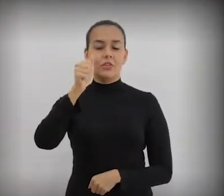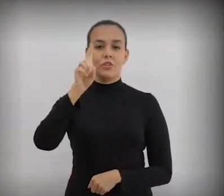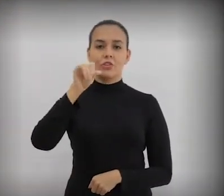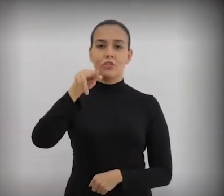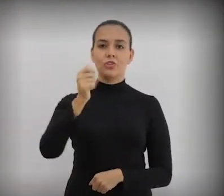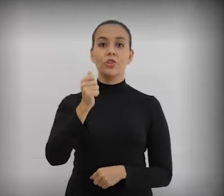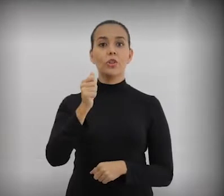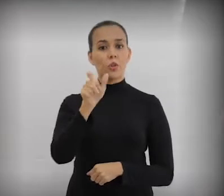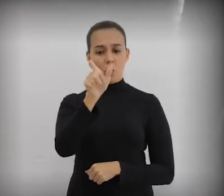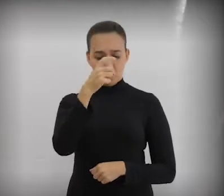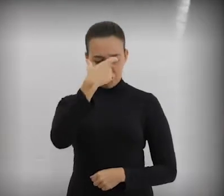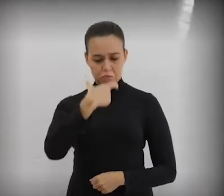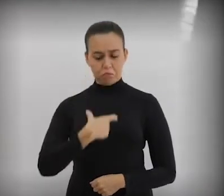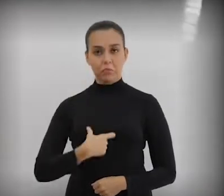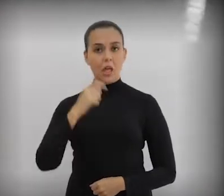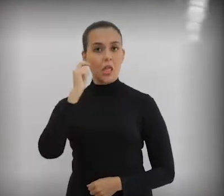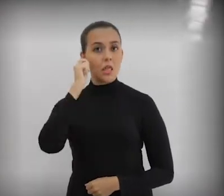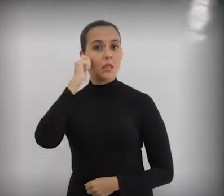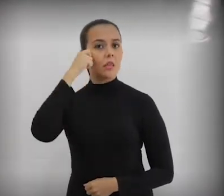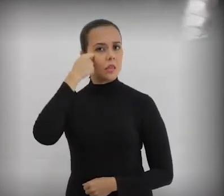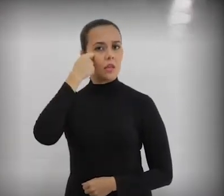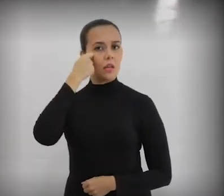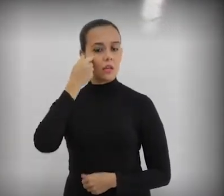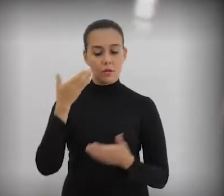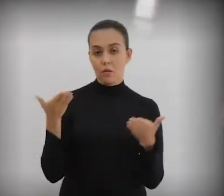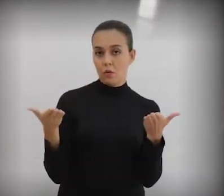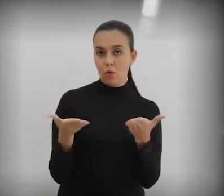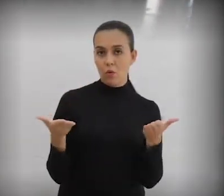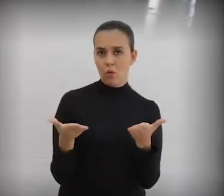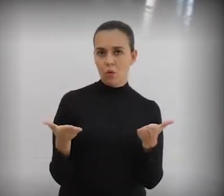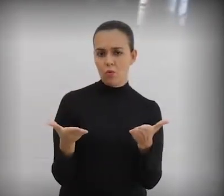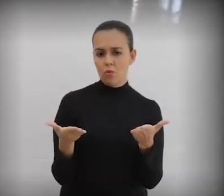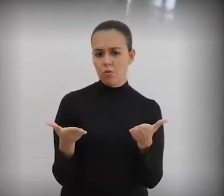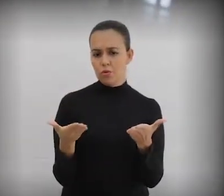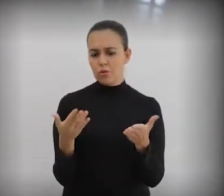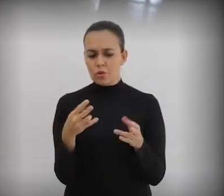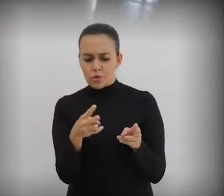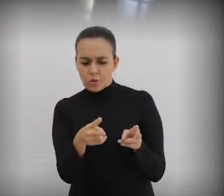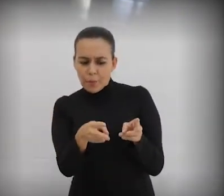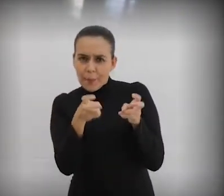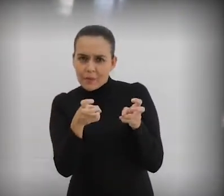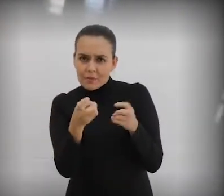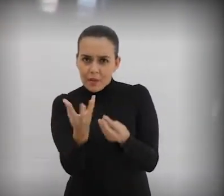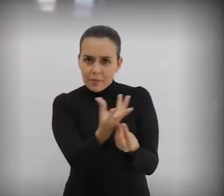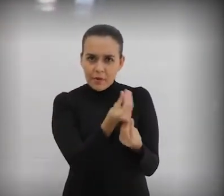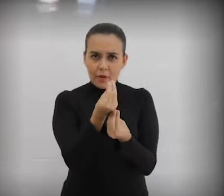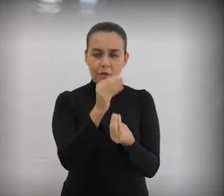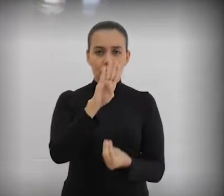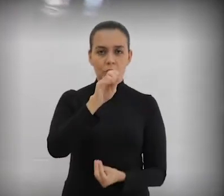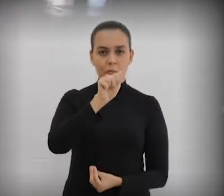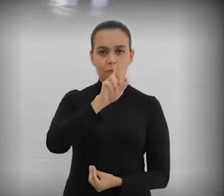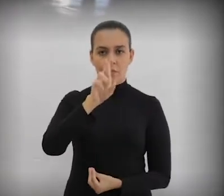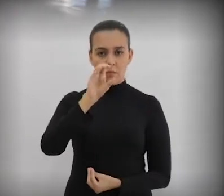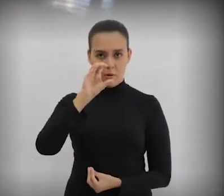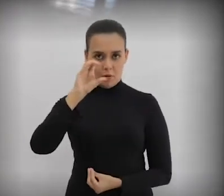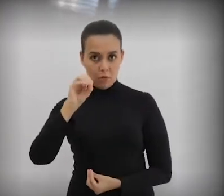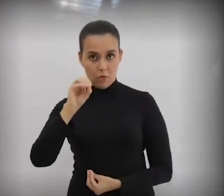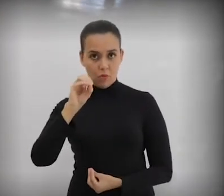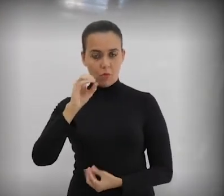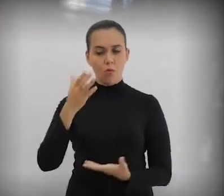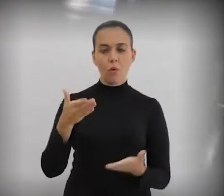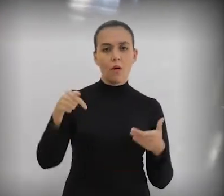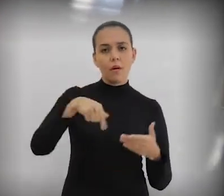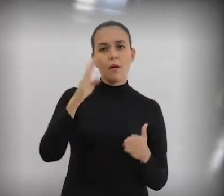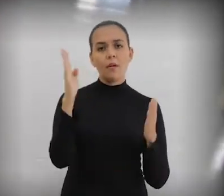mas negro. Então, o barroco brasileiro, hoje a gente olha para o barroco brasileiro e a gente percebe que o barroco que foi feito no